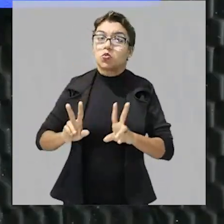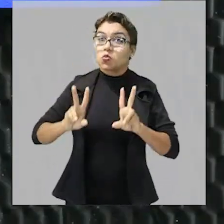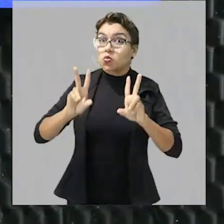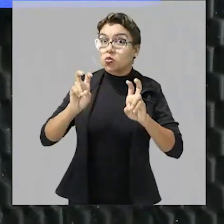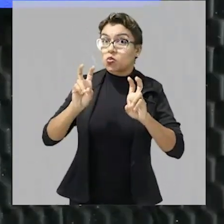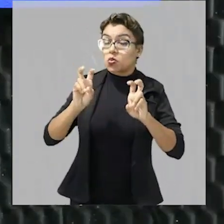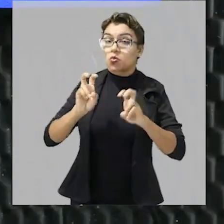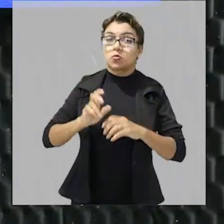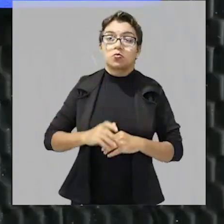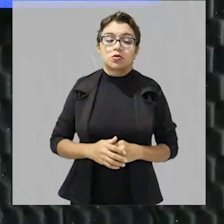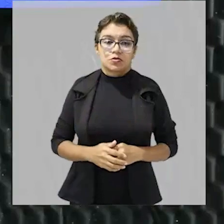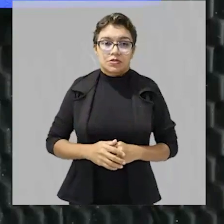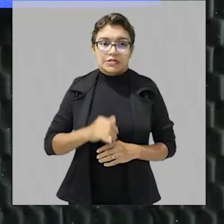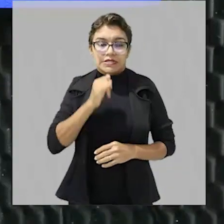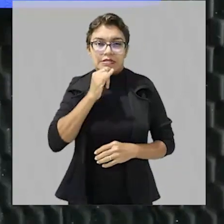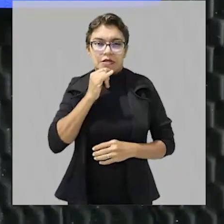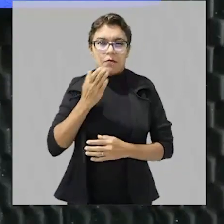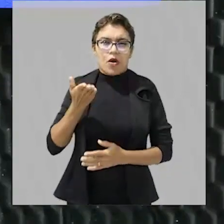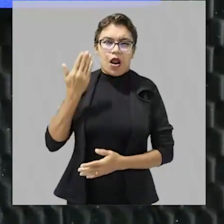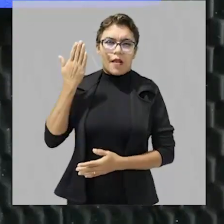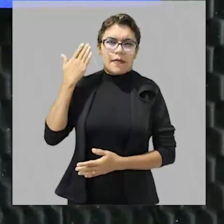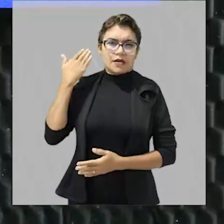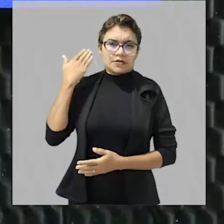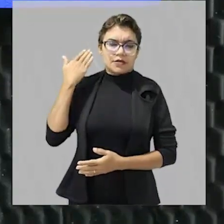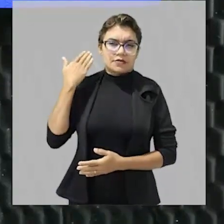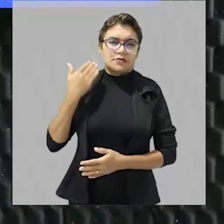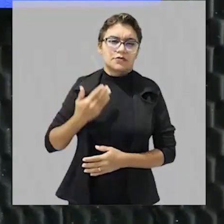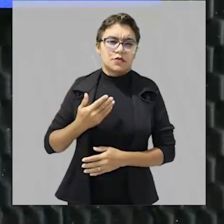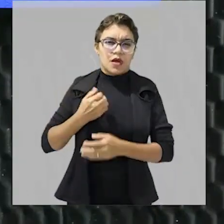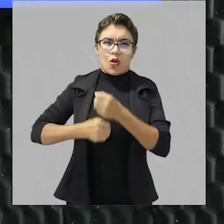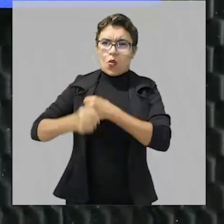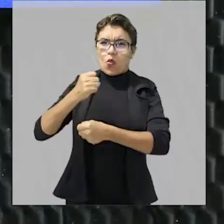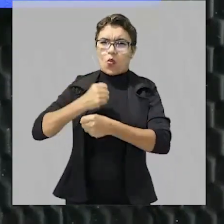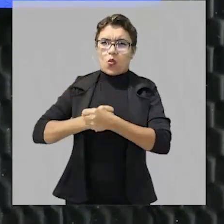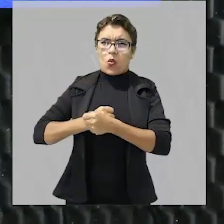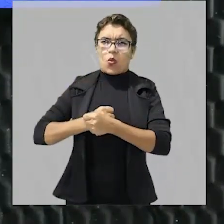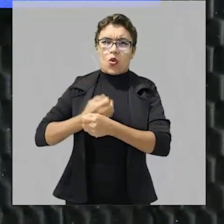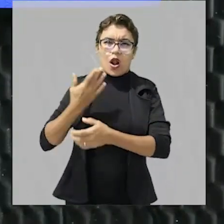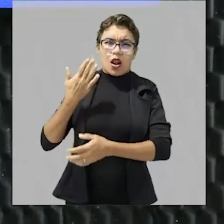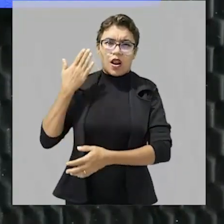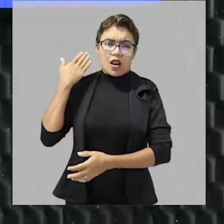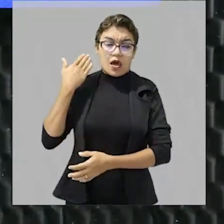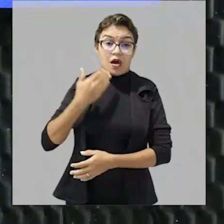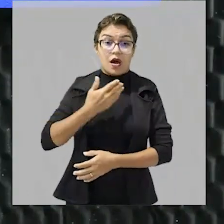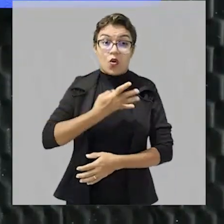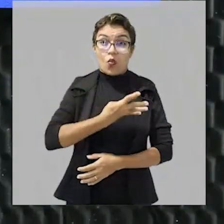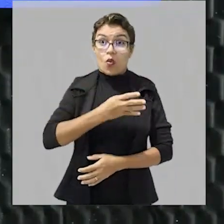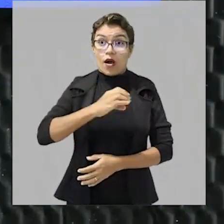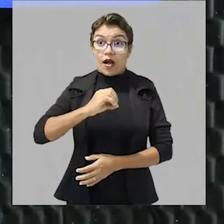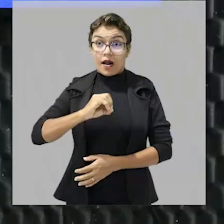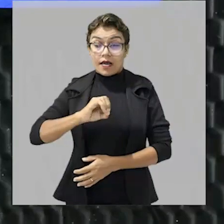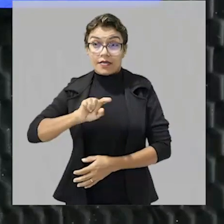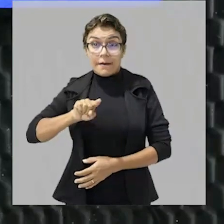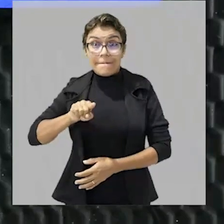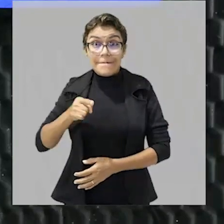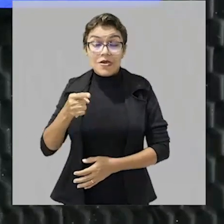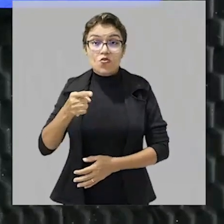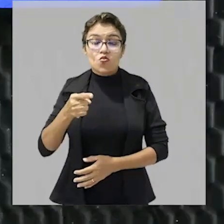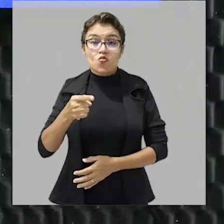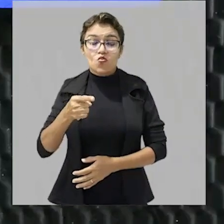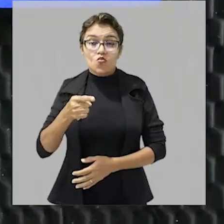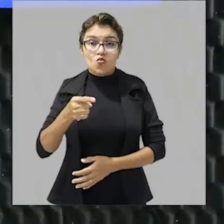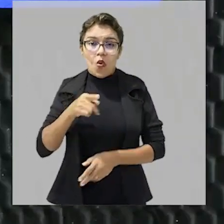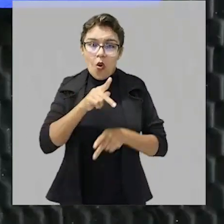me ajudar na hora do entendimento de um texto como esse, que é um texto com um informativo, e